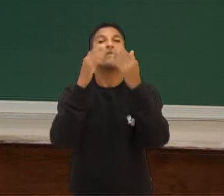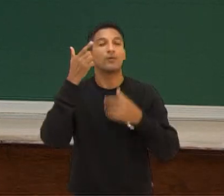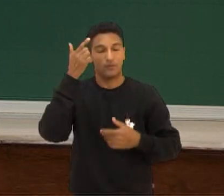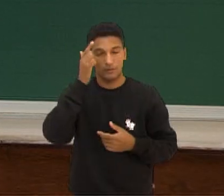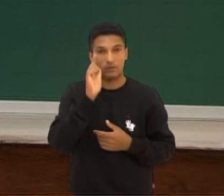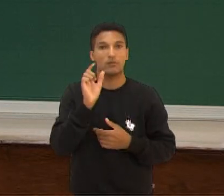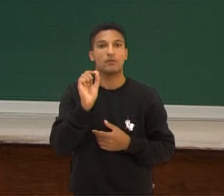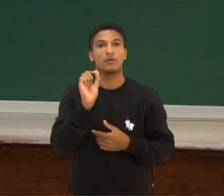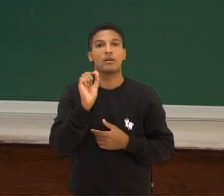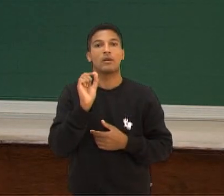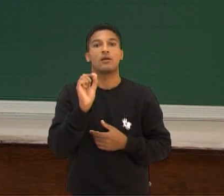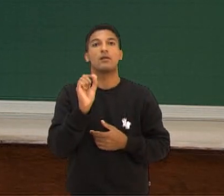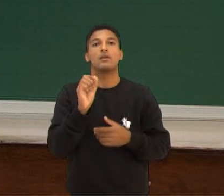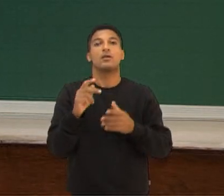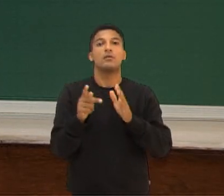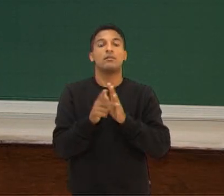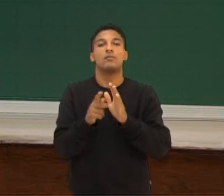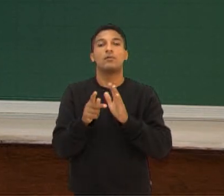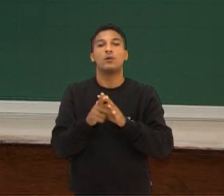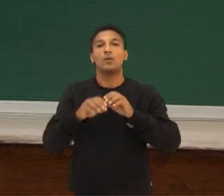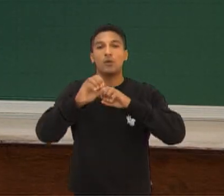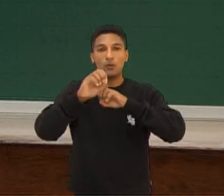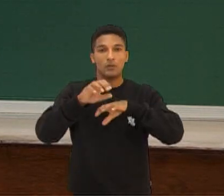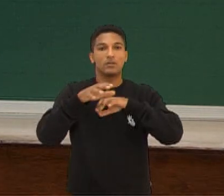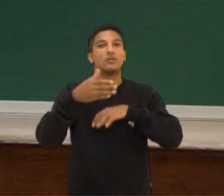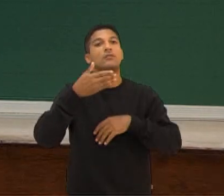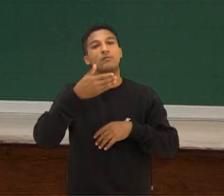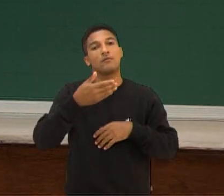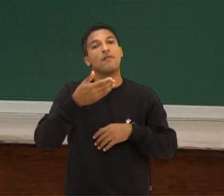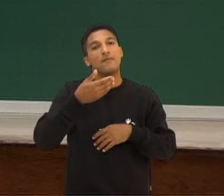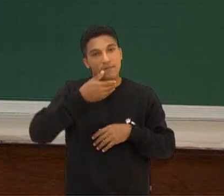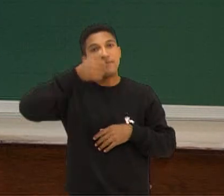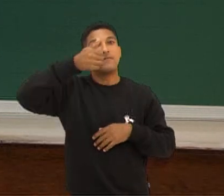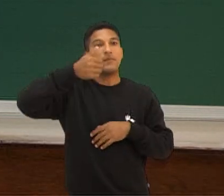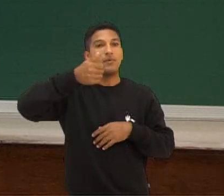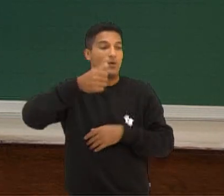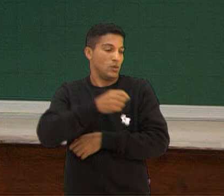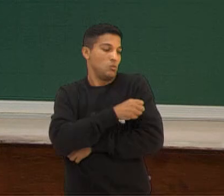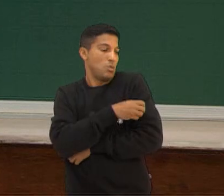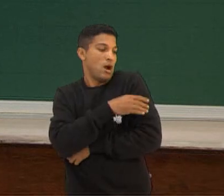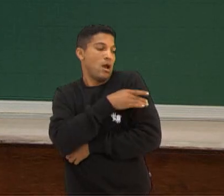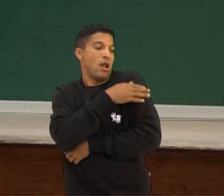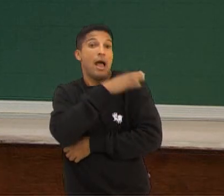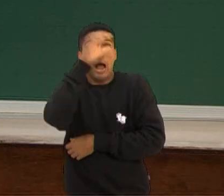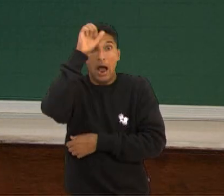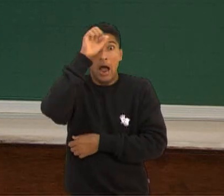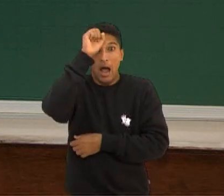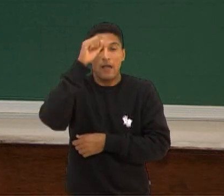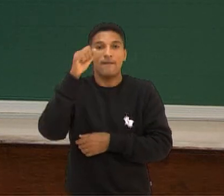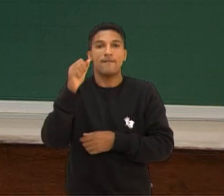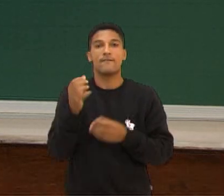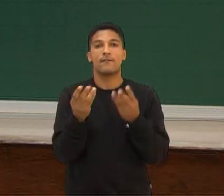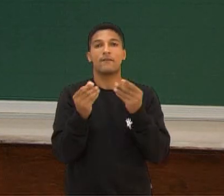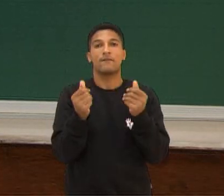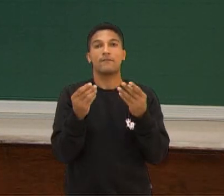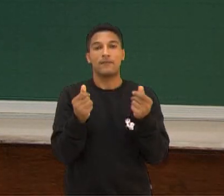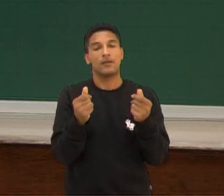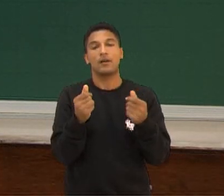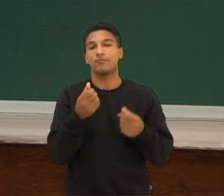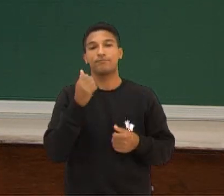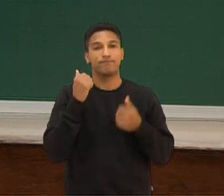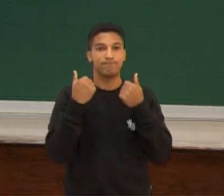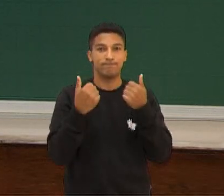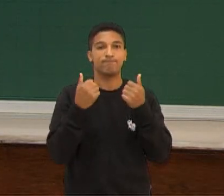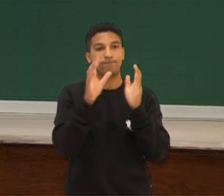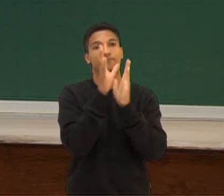ano maravilhoso, um ensino médio melhor ainda. E que vocês ficam assim, peritos no conteúdo,